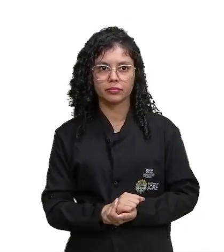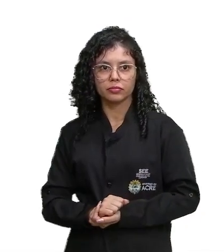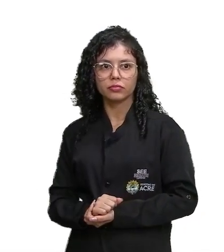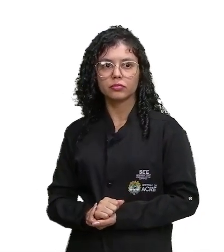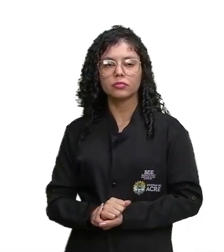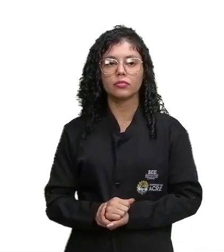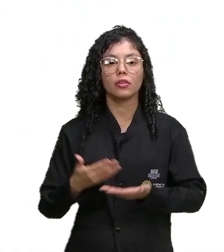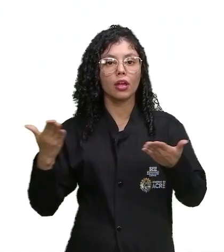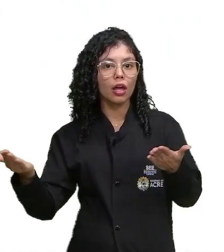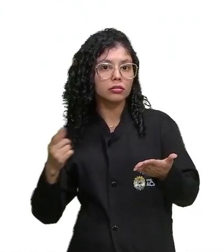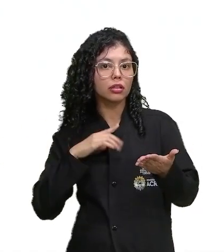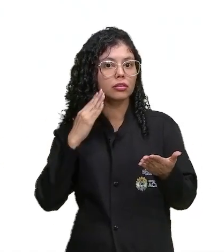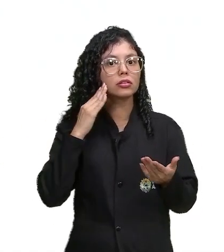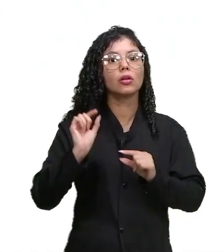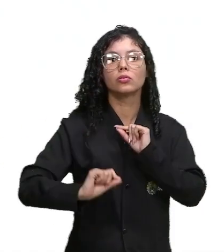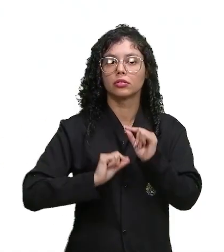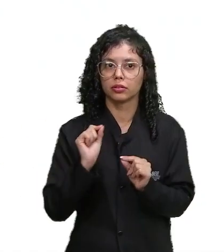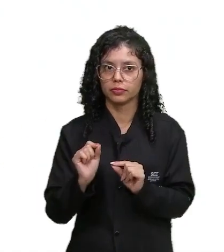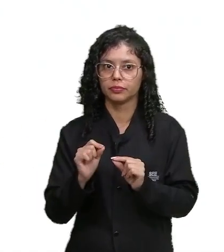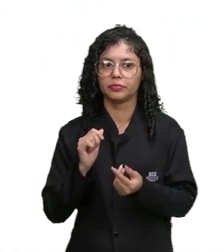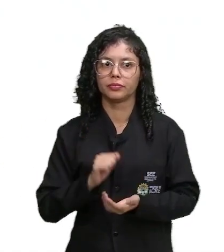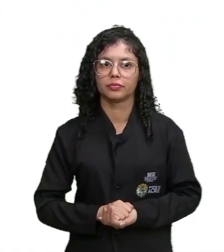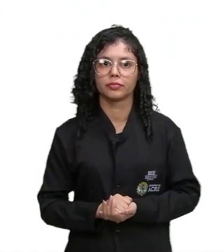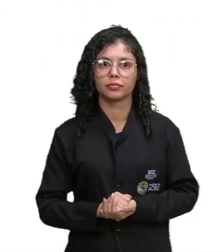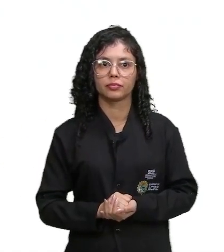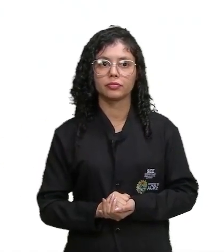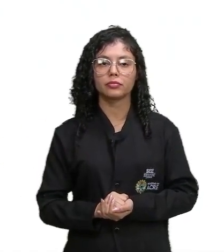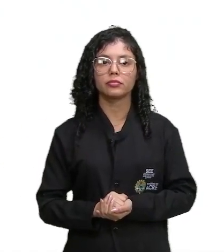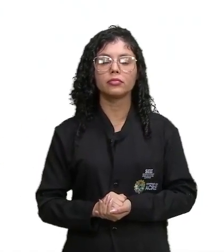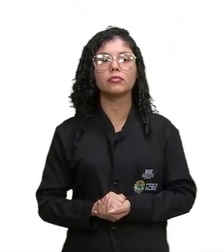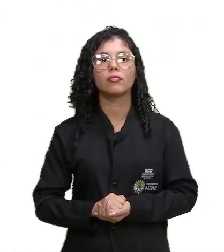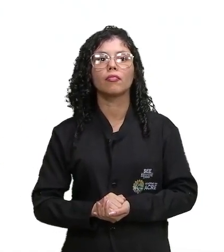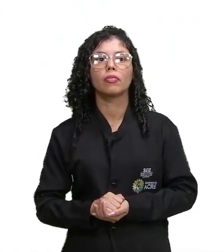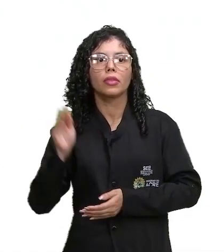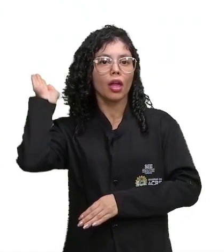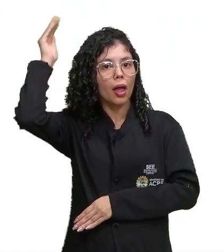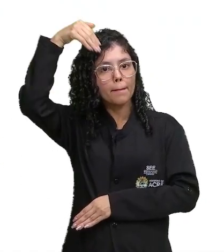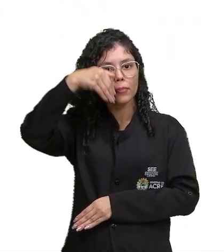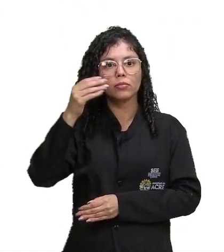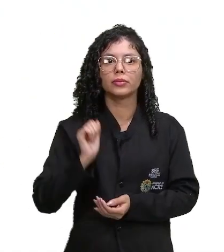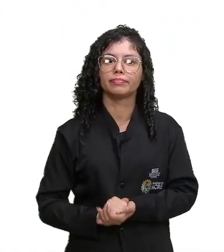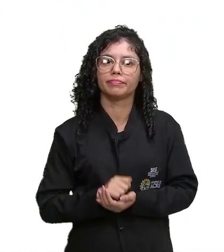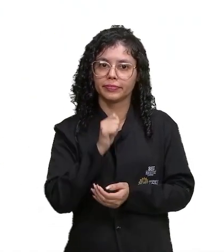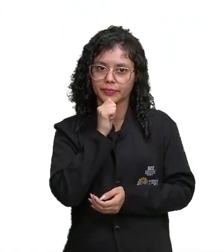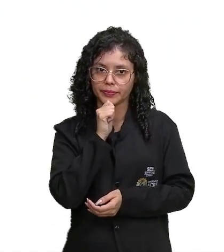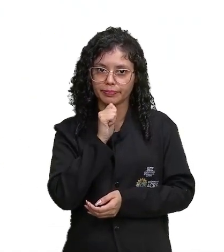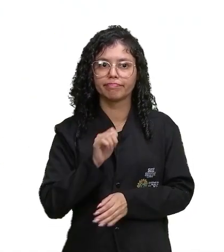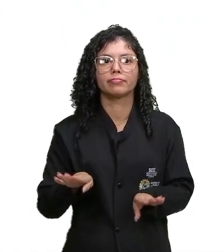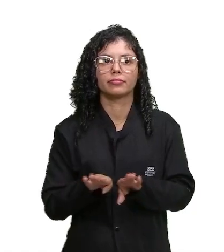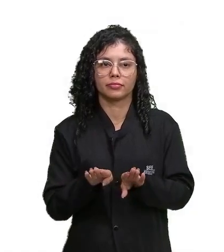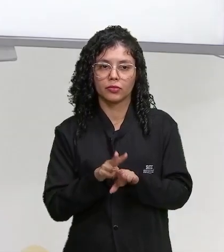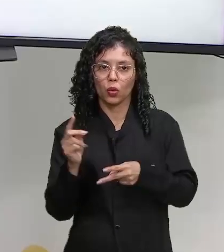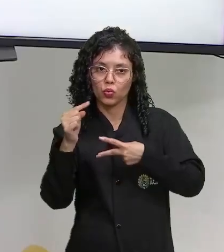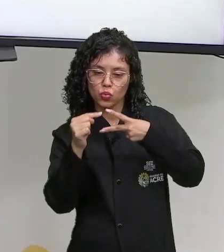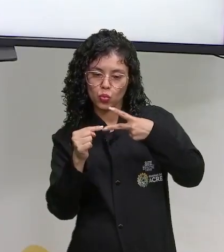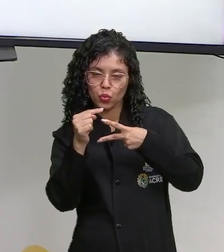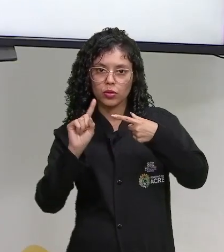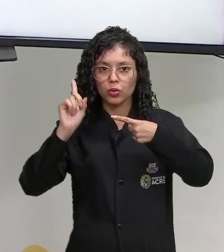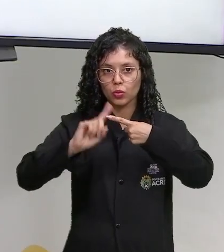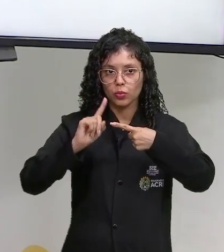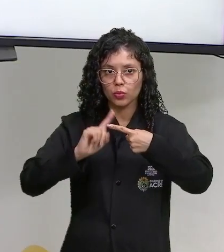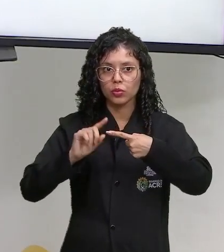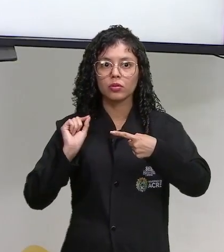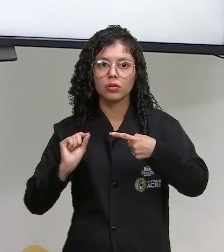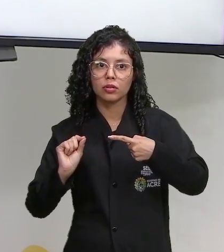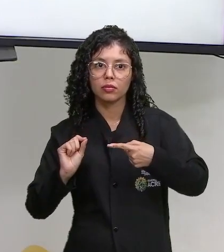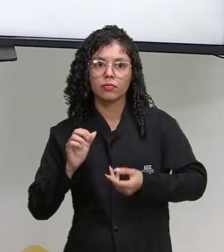Bom, a gente tem que entender o seguinte. A República Velha, ou a Primeira República, é dividida basicamente em dois momentos. No primeiro momento,